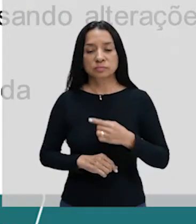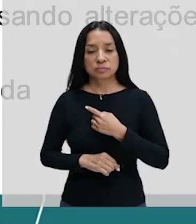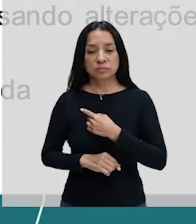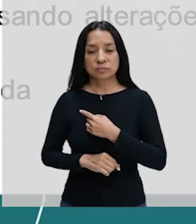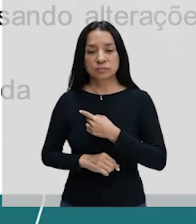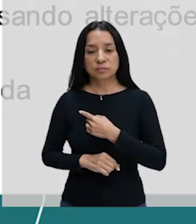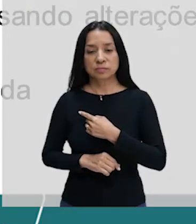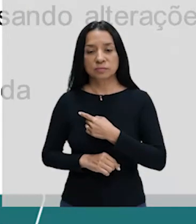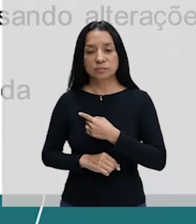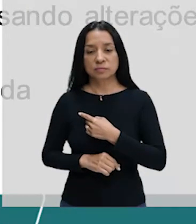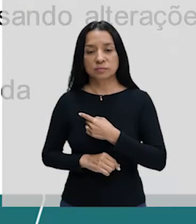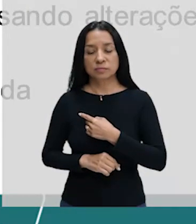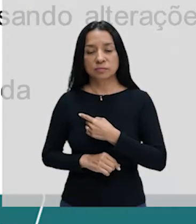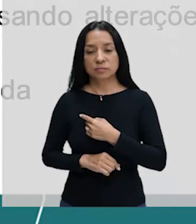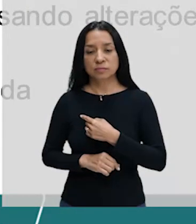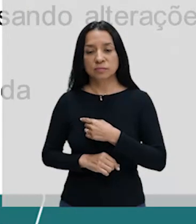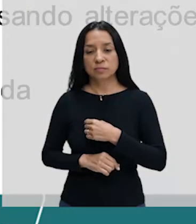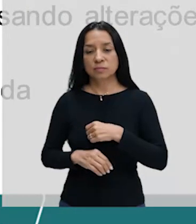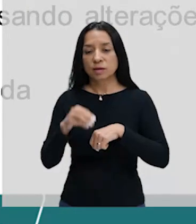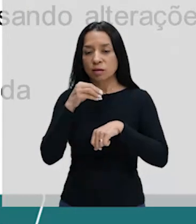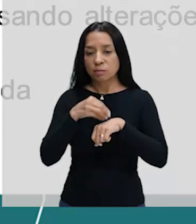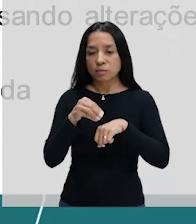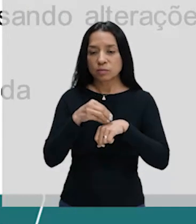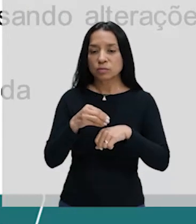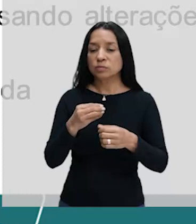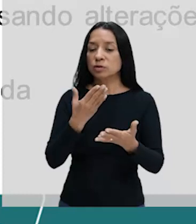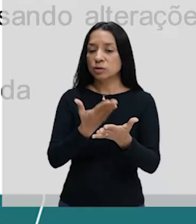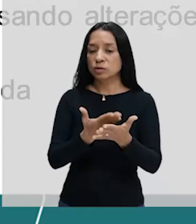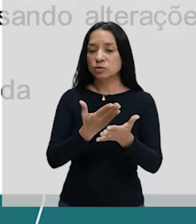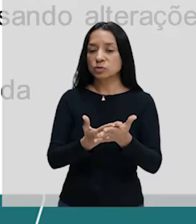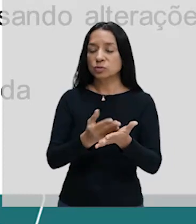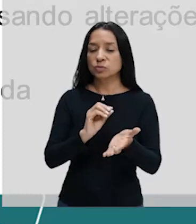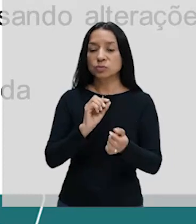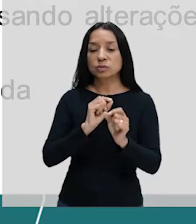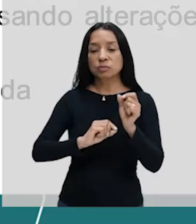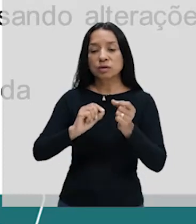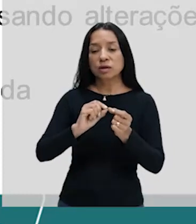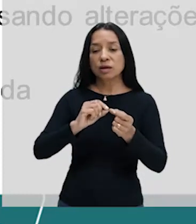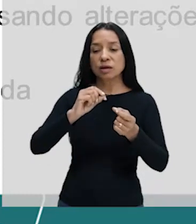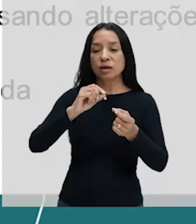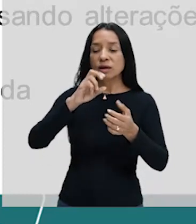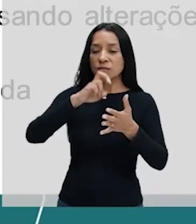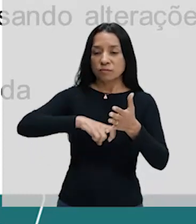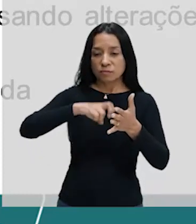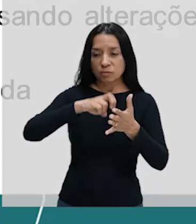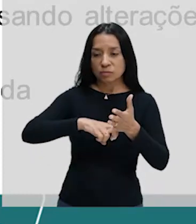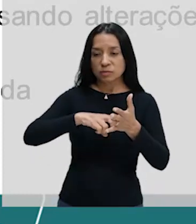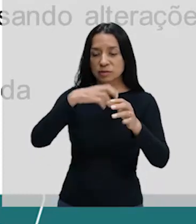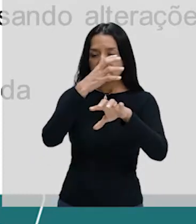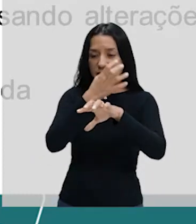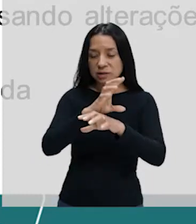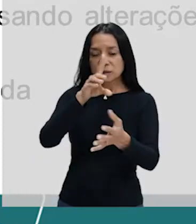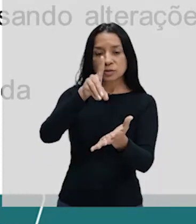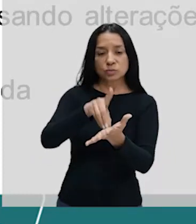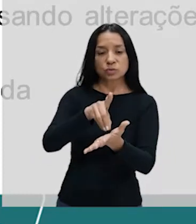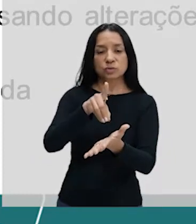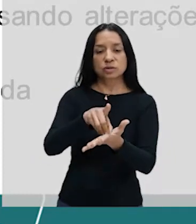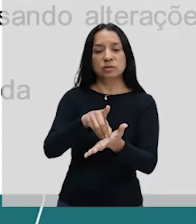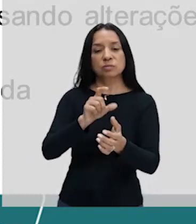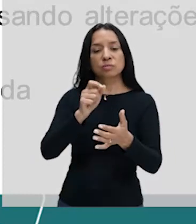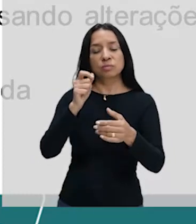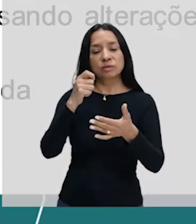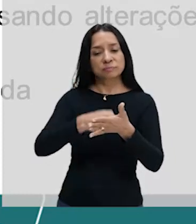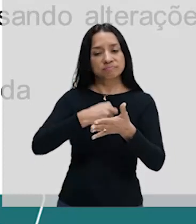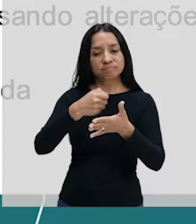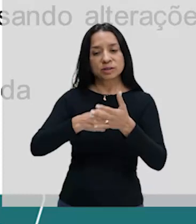Paleontólogos estudam fósseis e esqueletos de dinossauros para tentar explicar o desaparecimento desses animais. Esses